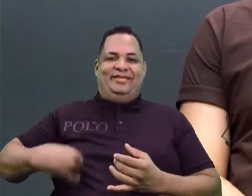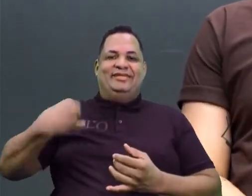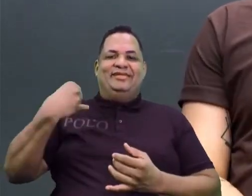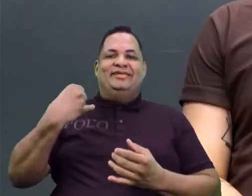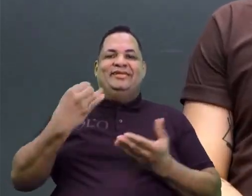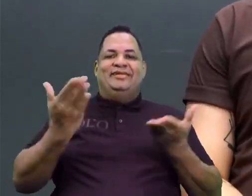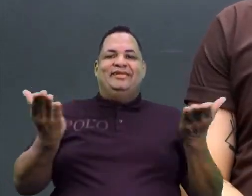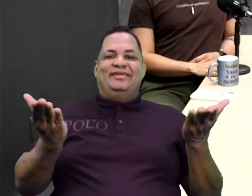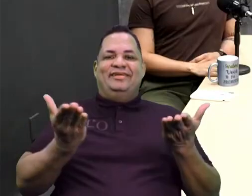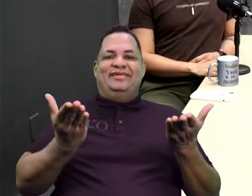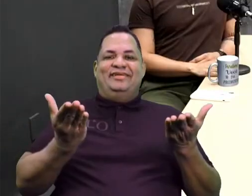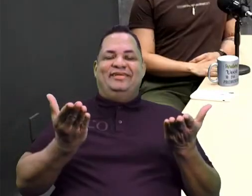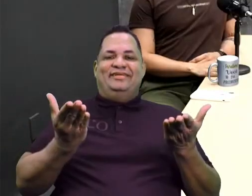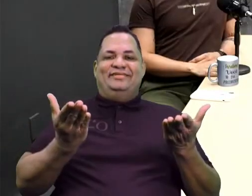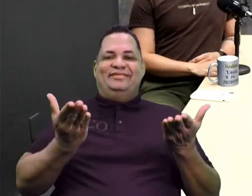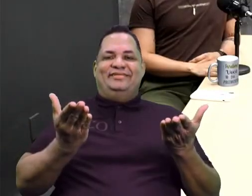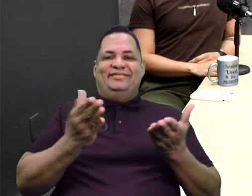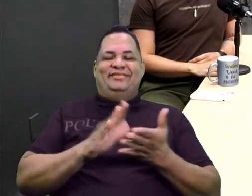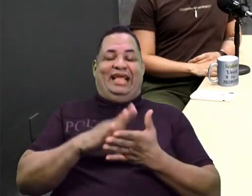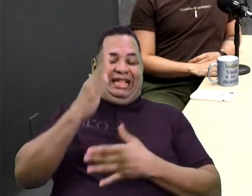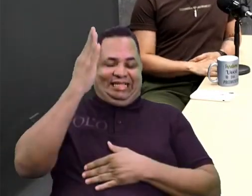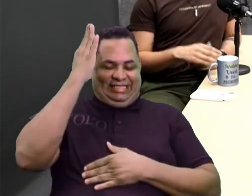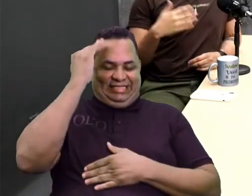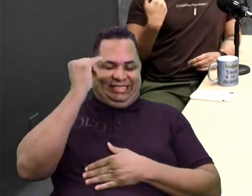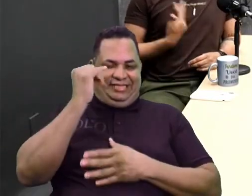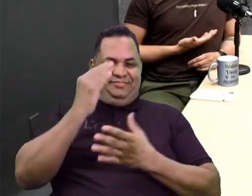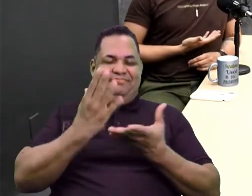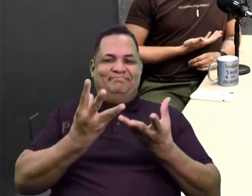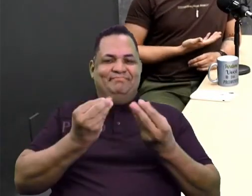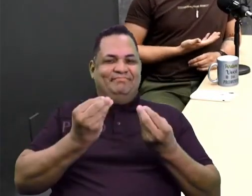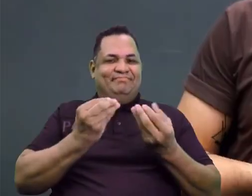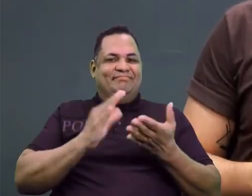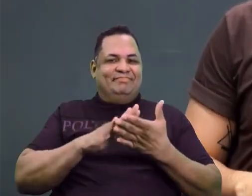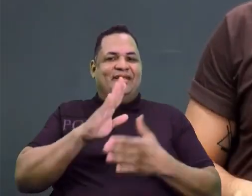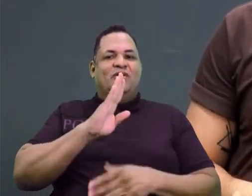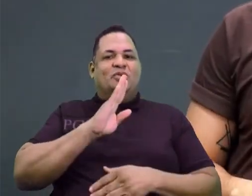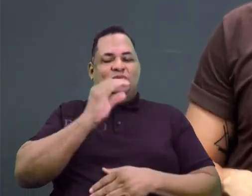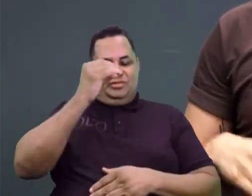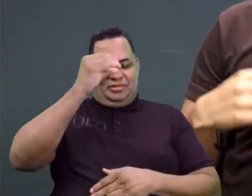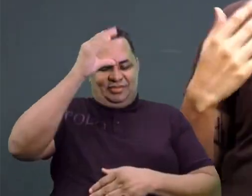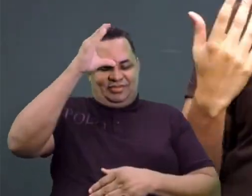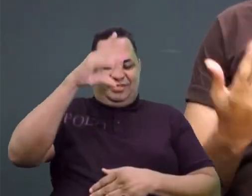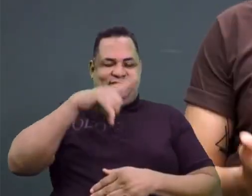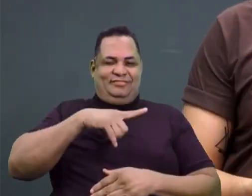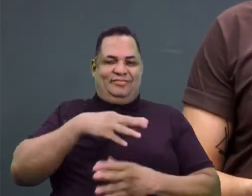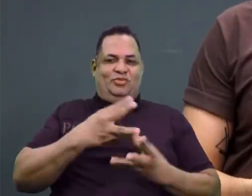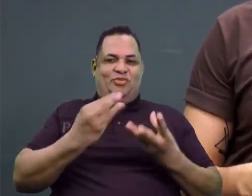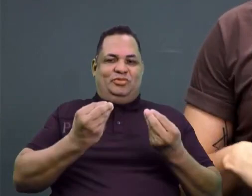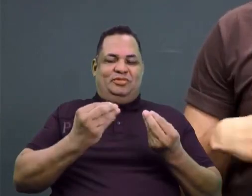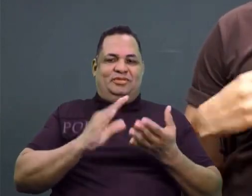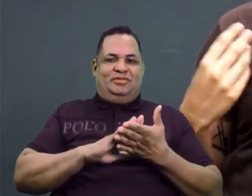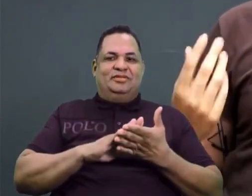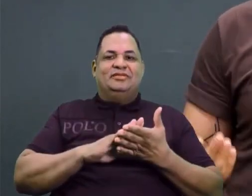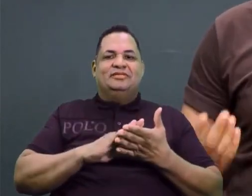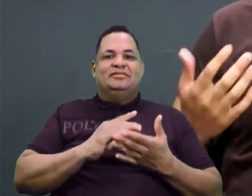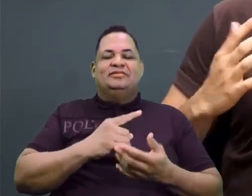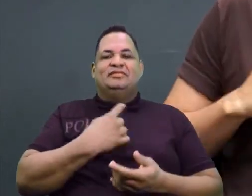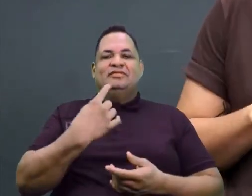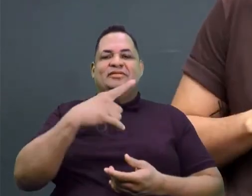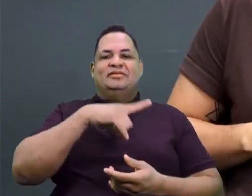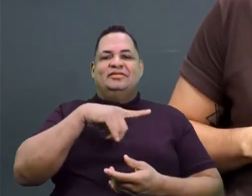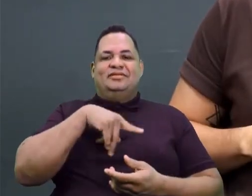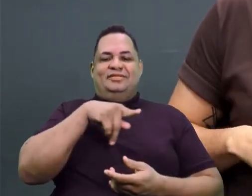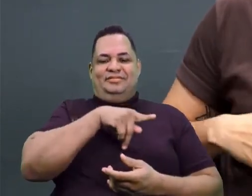é uma babaquiana. Ela sabe muita coisa e ela vivenciou isso também, né? Isso. Então, que nem a gente sempre fala, né? Nós temos professores... Eu